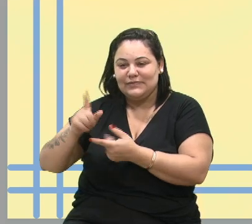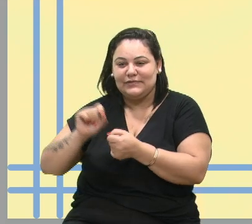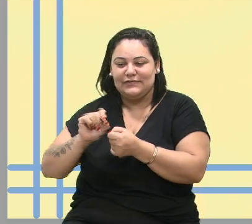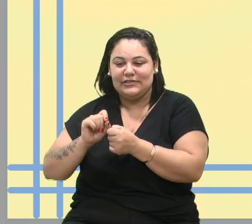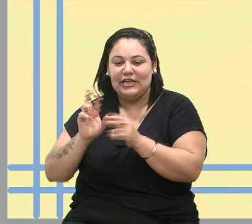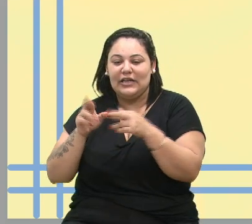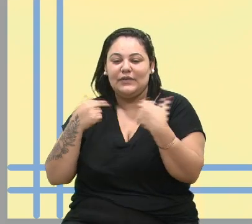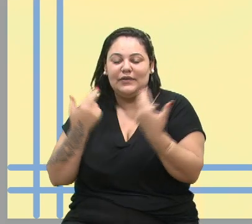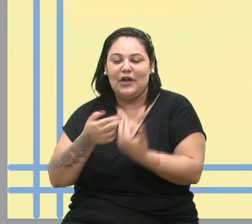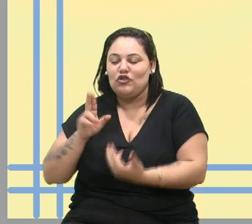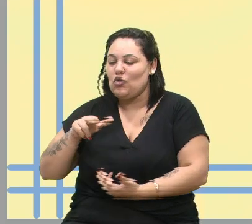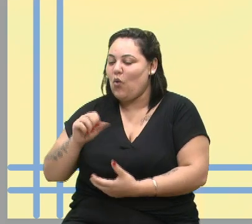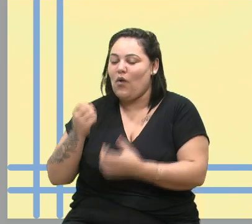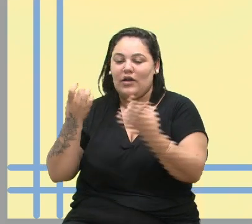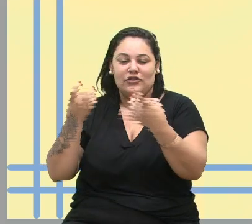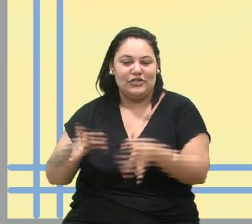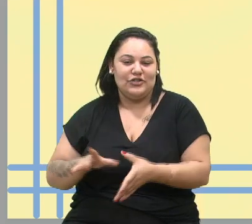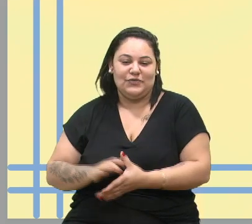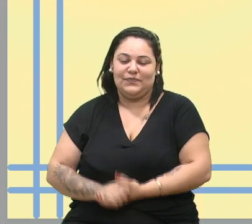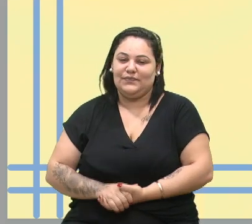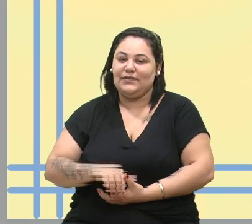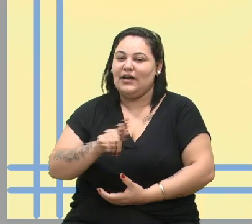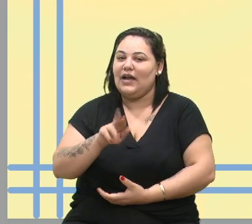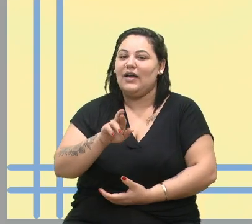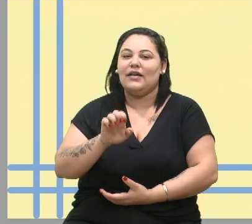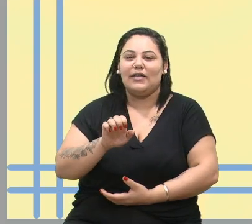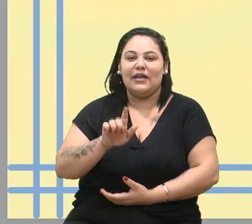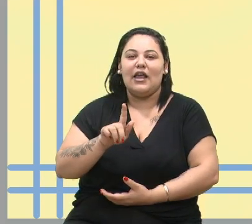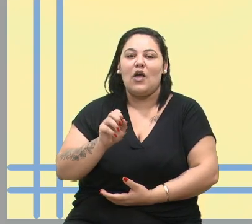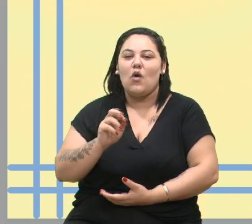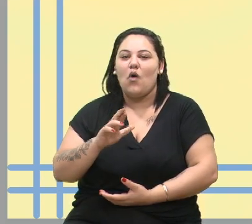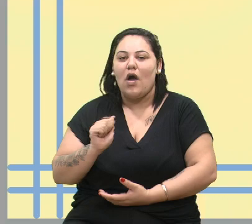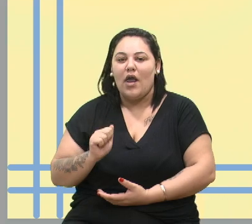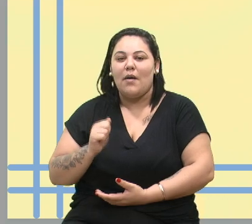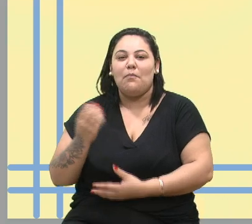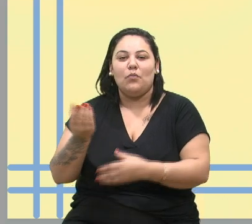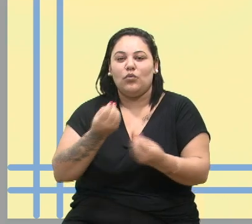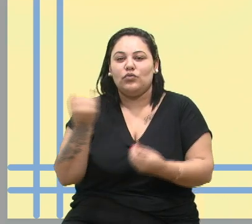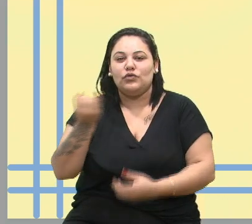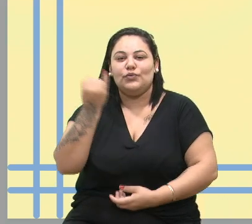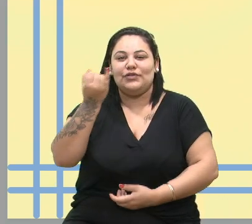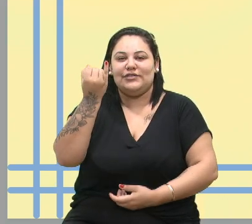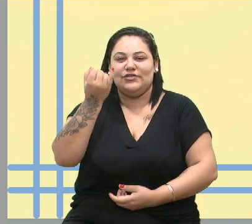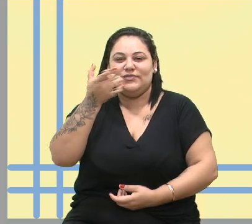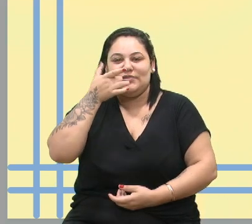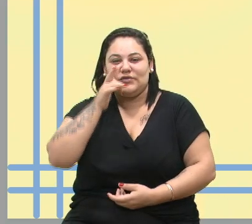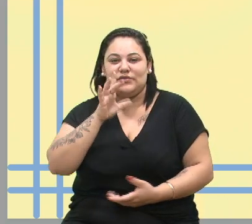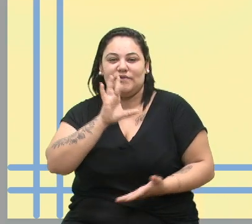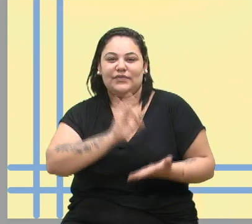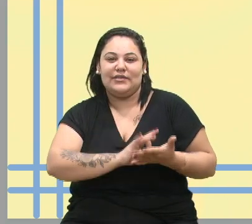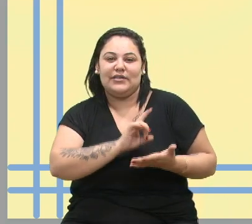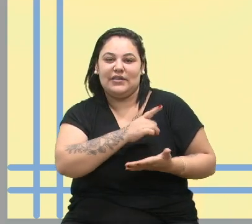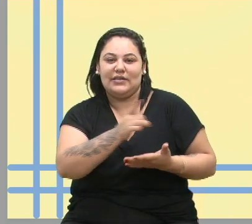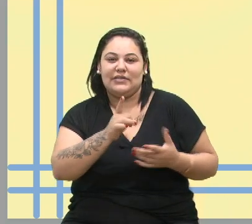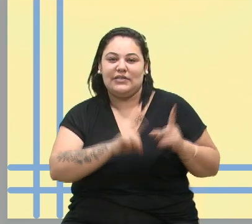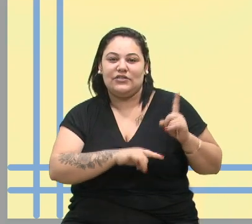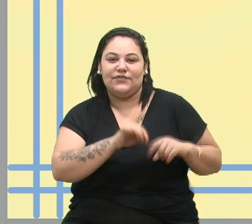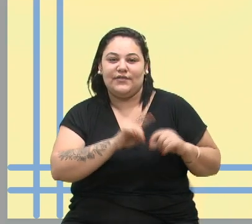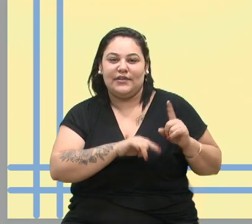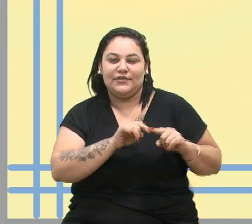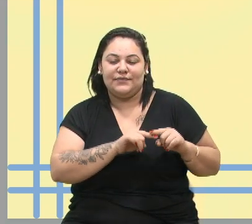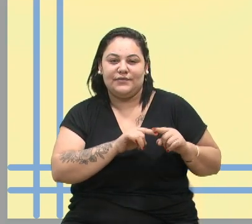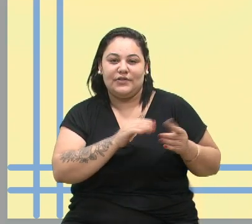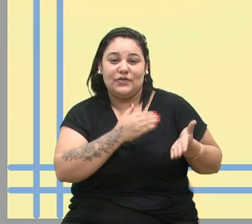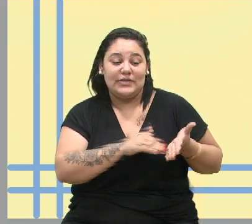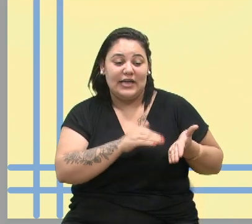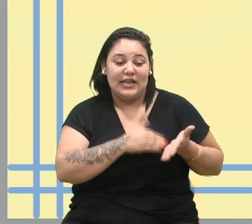não desistir. A Grégora foi importantíssima para essas atividades. O secretário João